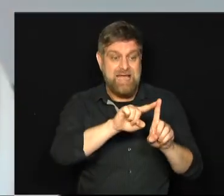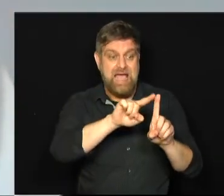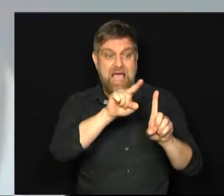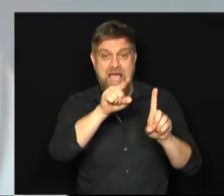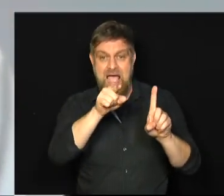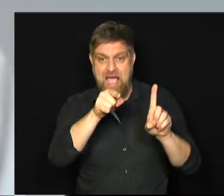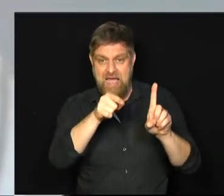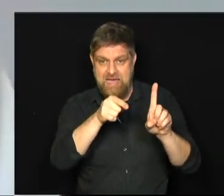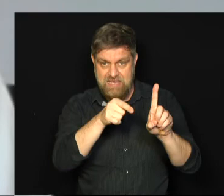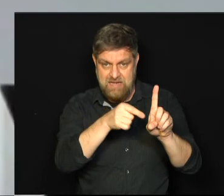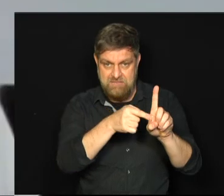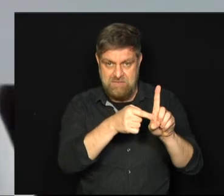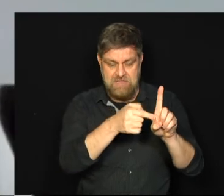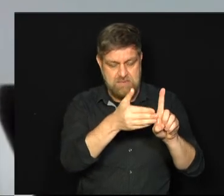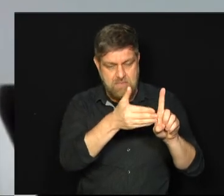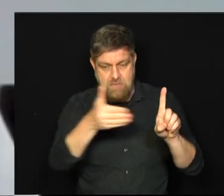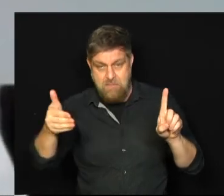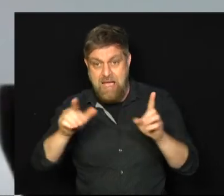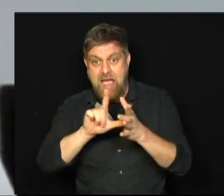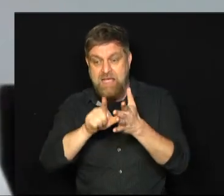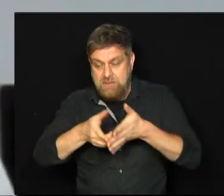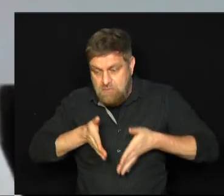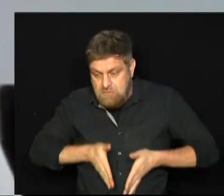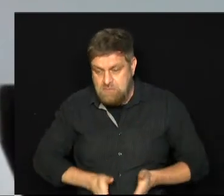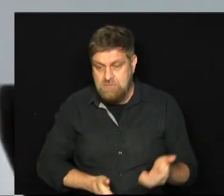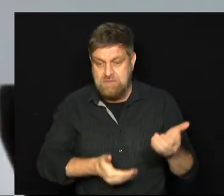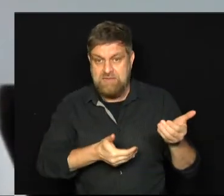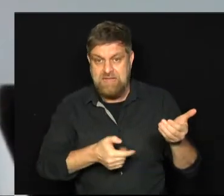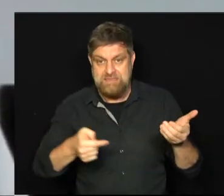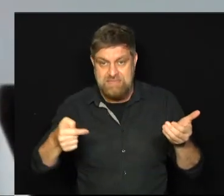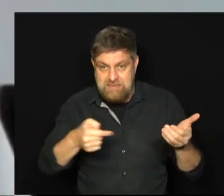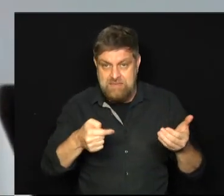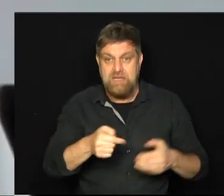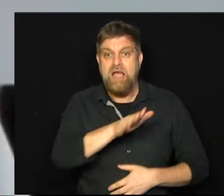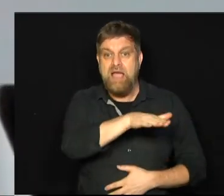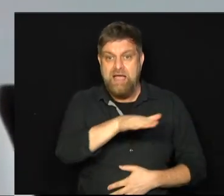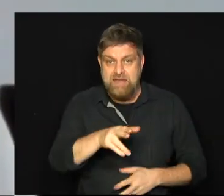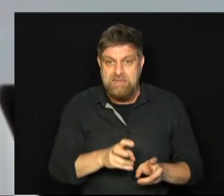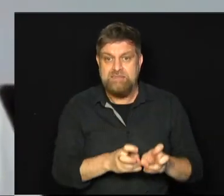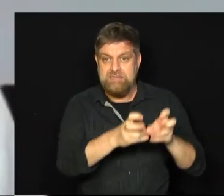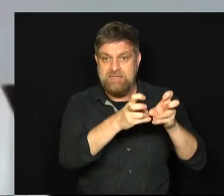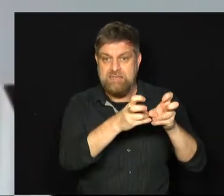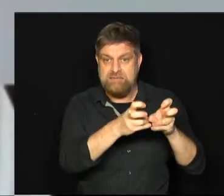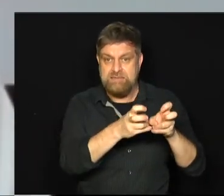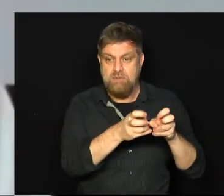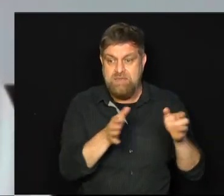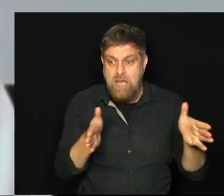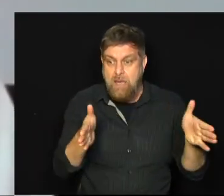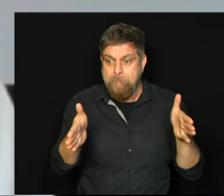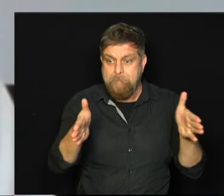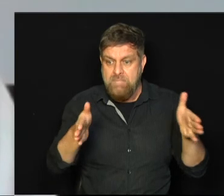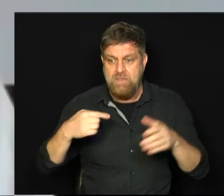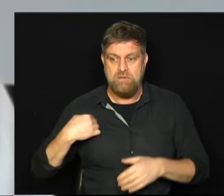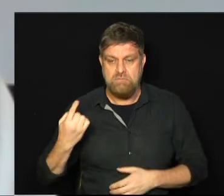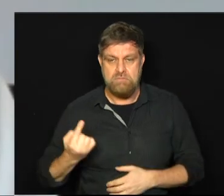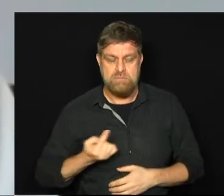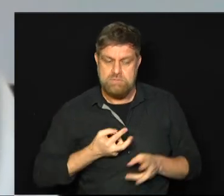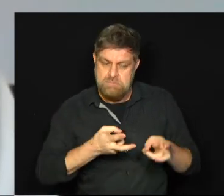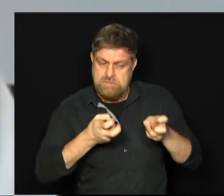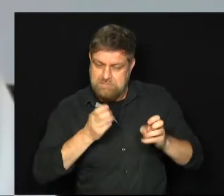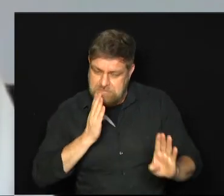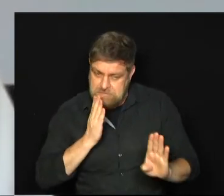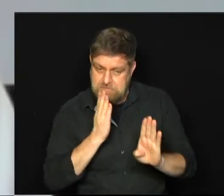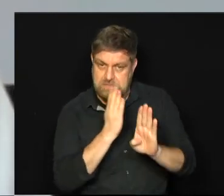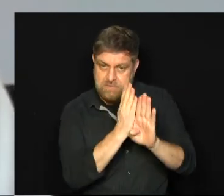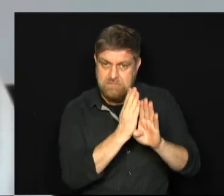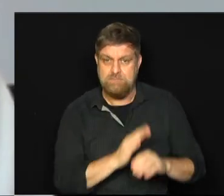gravidez e logo após o nascimento, e o desenvolvimento do câncer da criança. É incrível poder